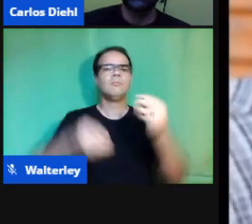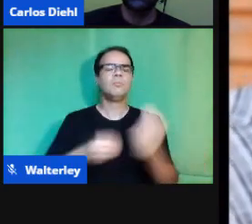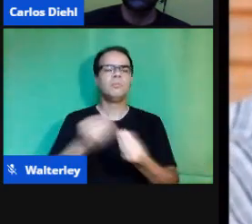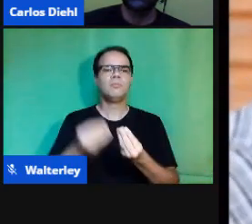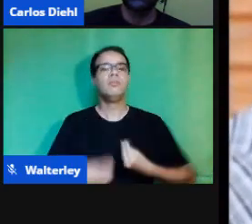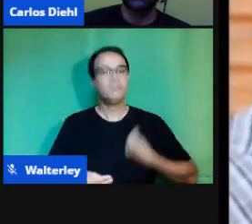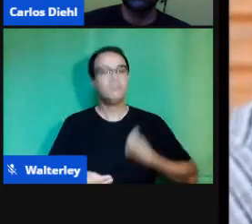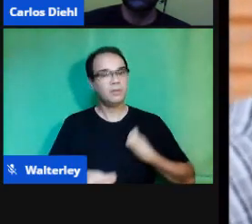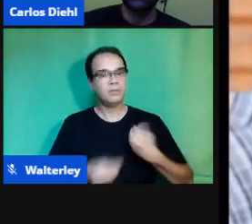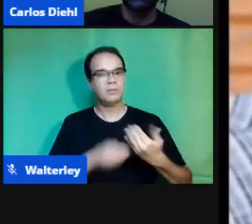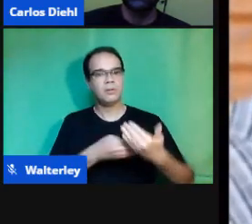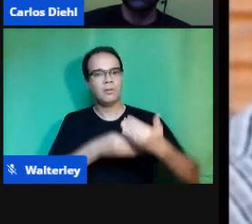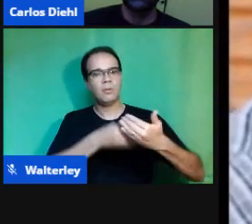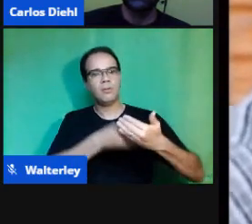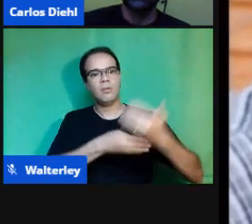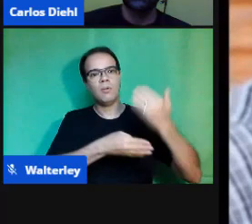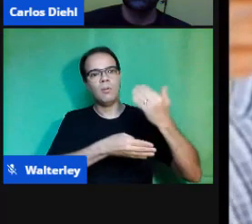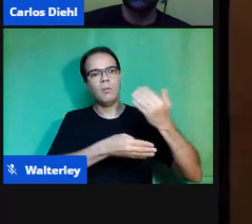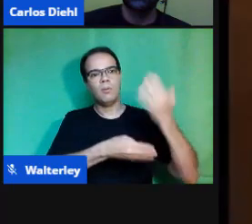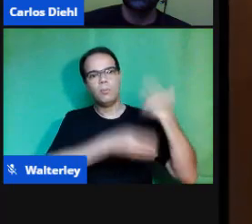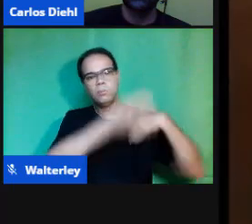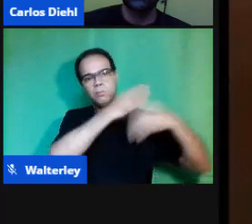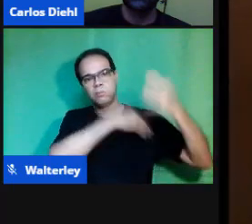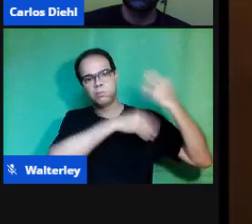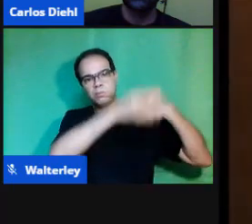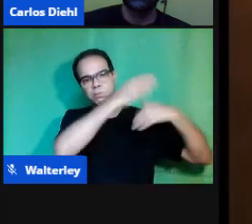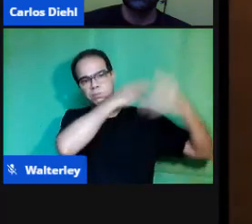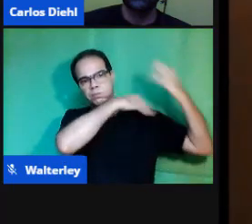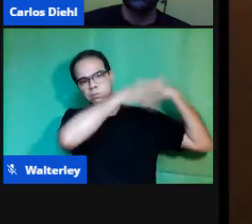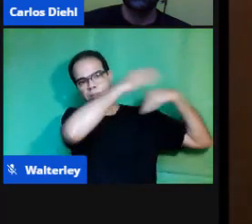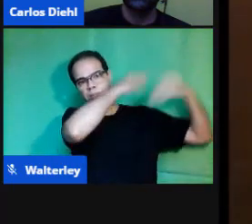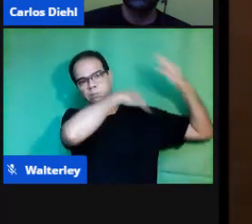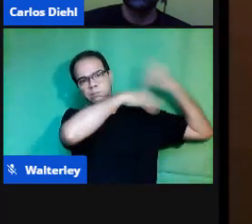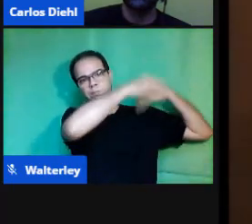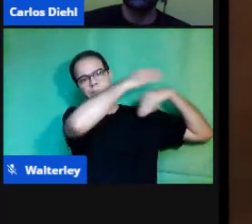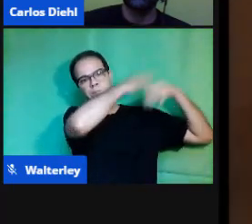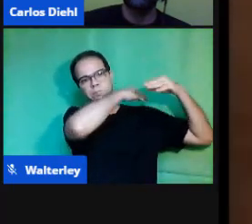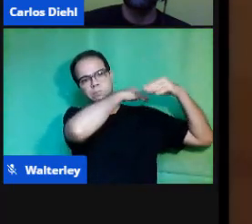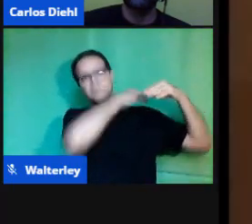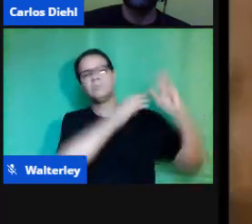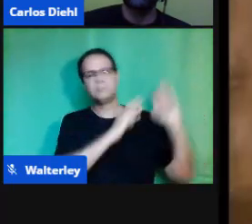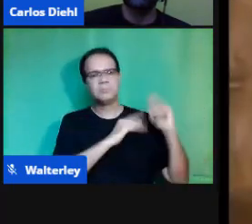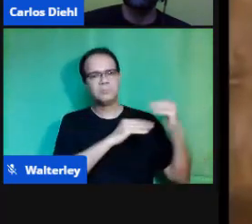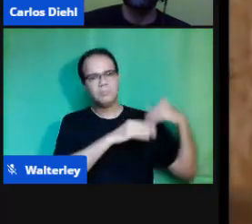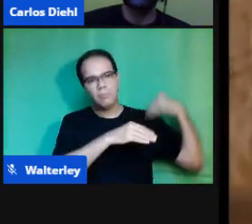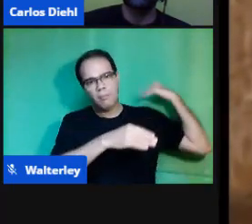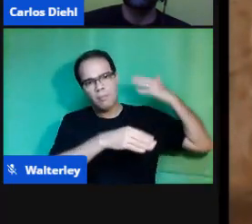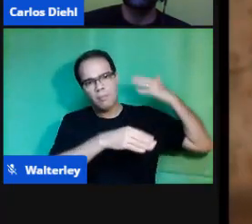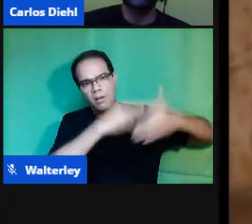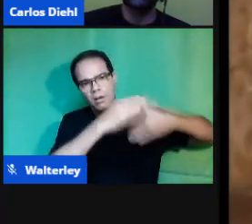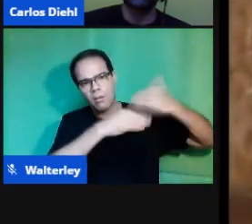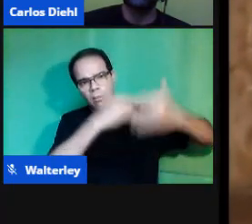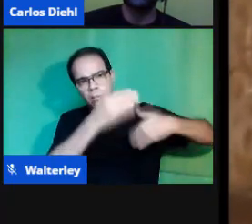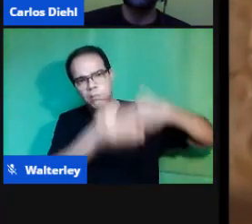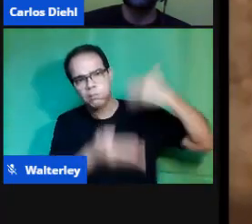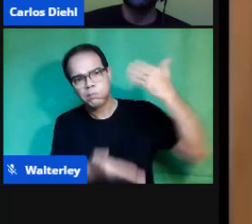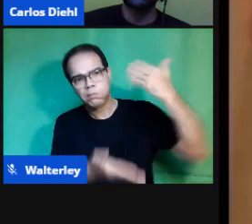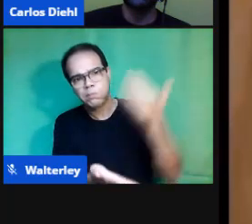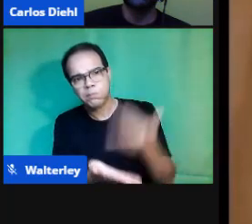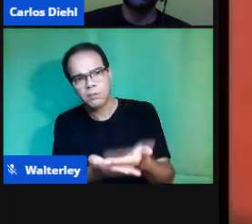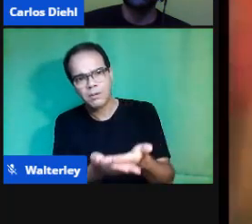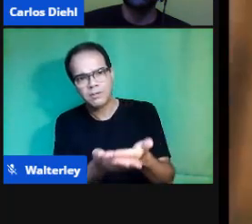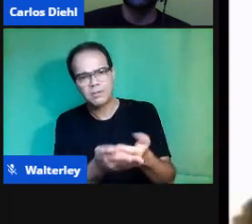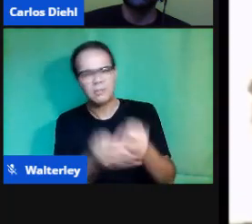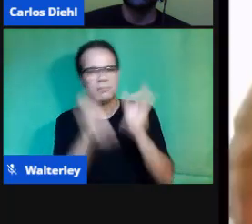nossos antepassados, nossos ancestrais tiveram lá. Então, nós não queremos abandonar aquela área, porque